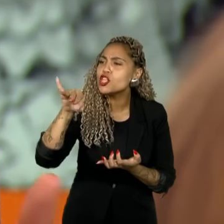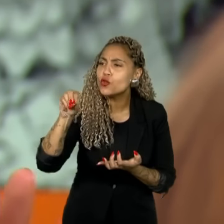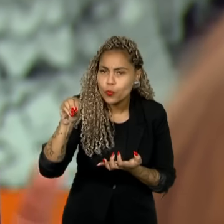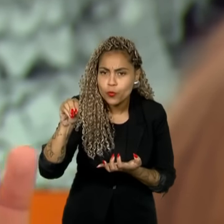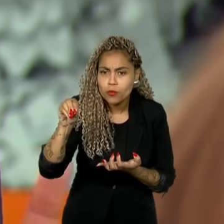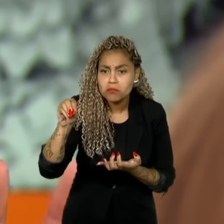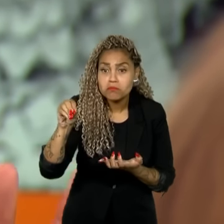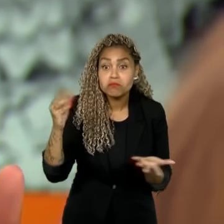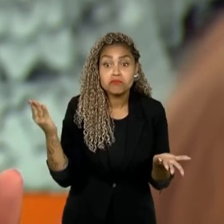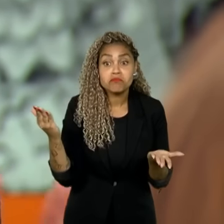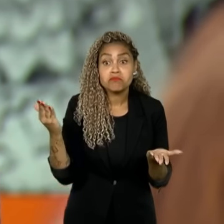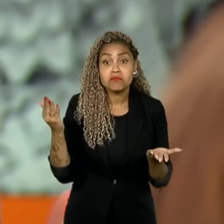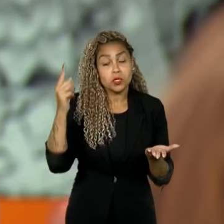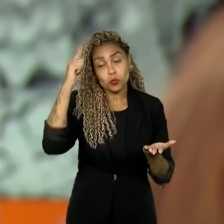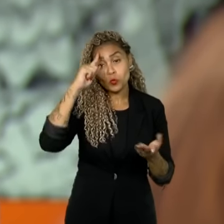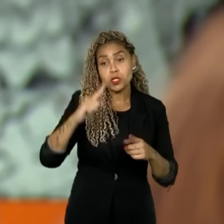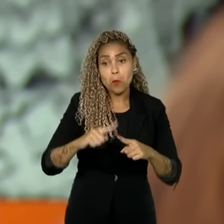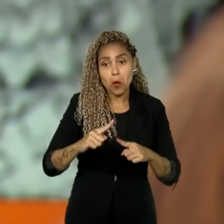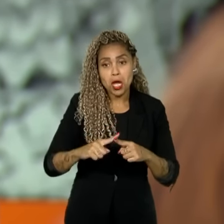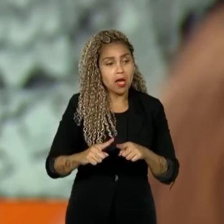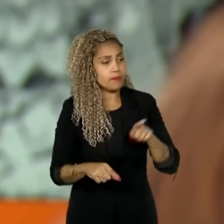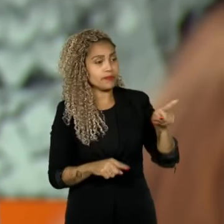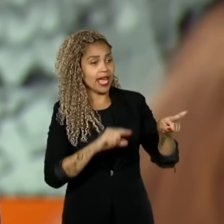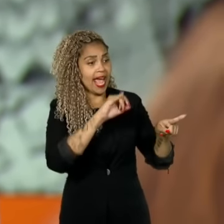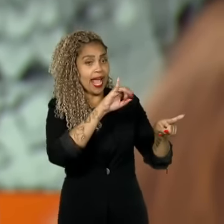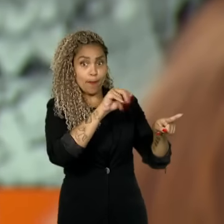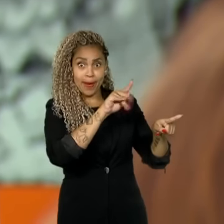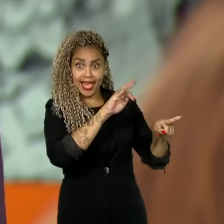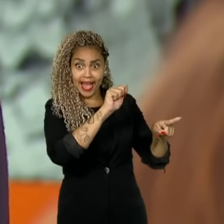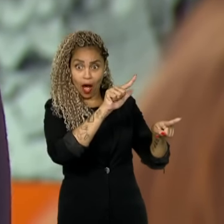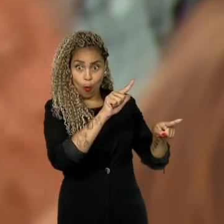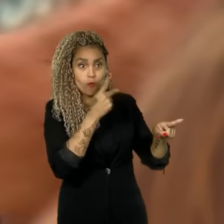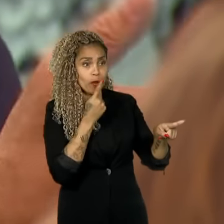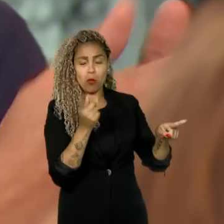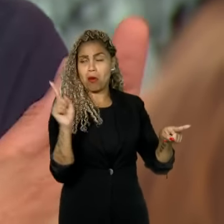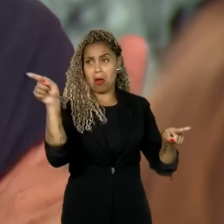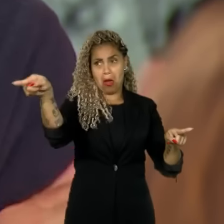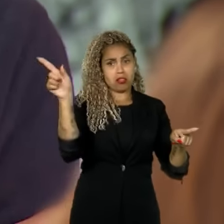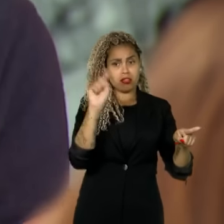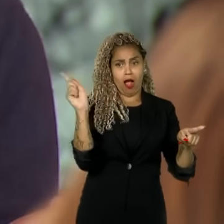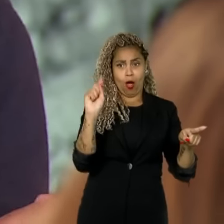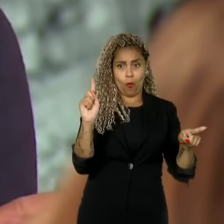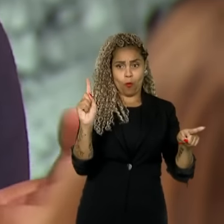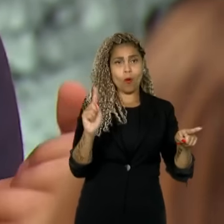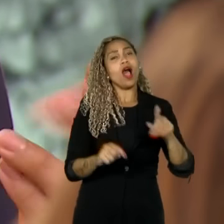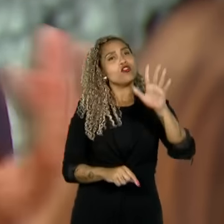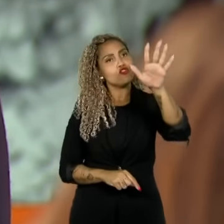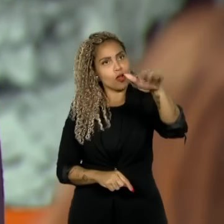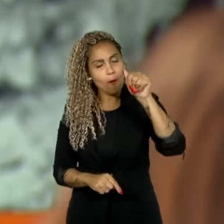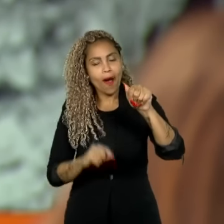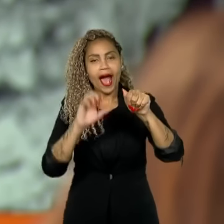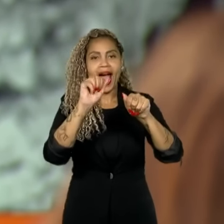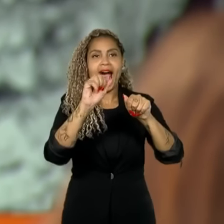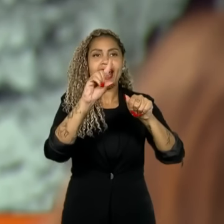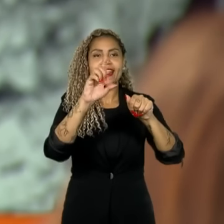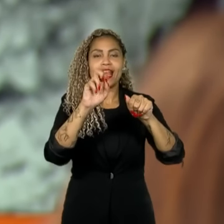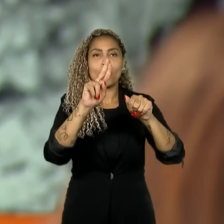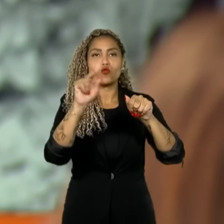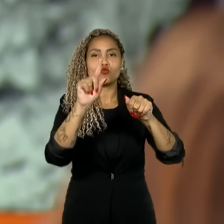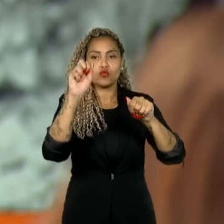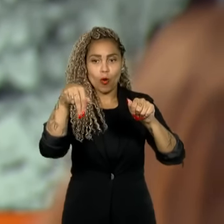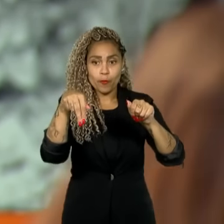isso. O Carlos Imperial falou, não, Hermínio não. Então, chamaram Adelson. Adelson. E a história da Clara na